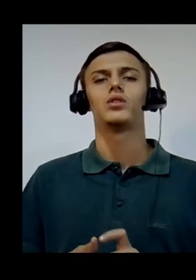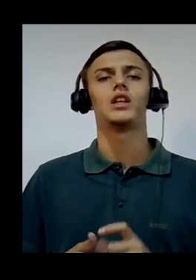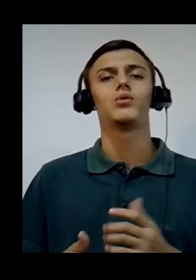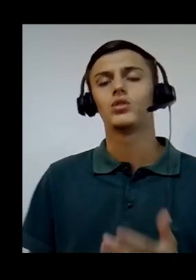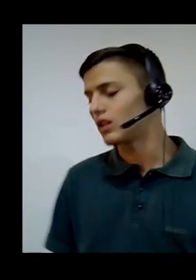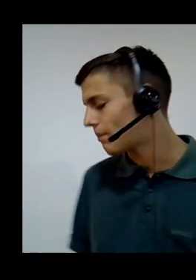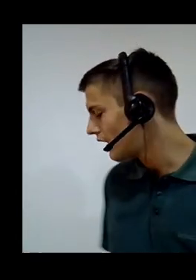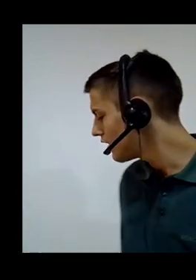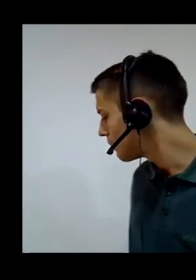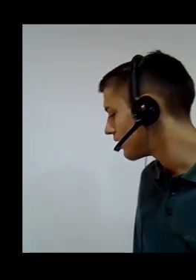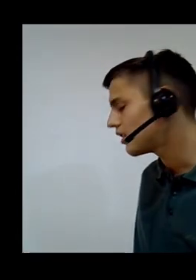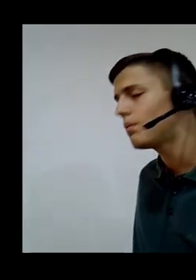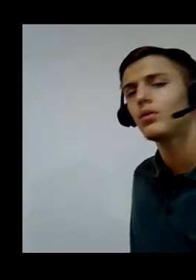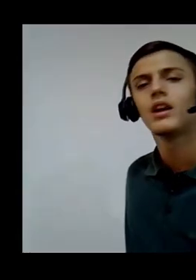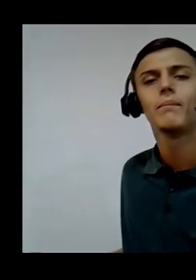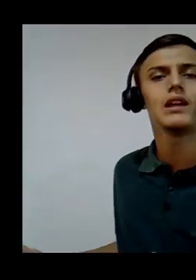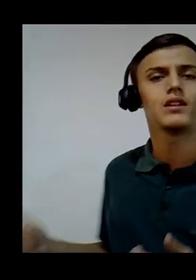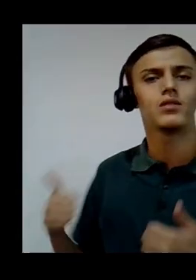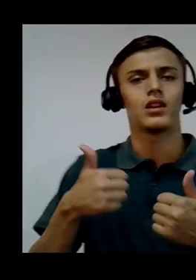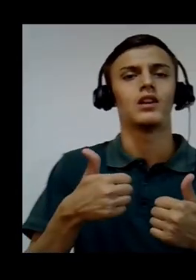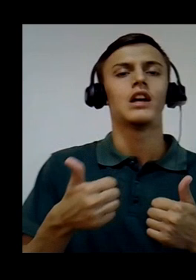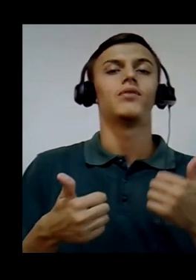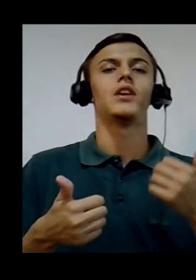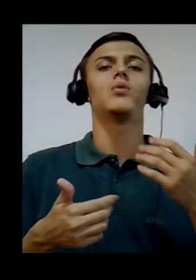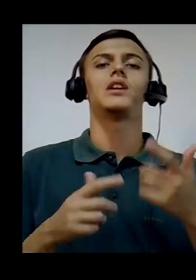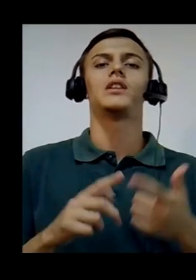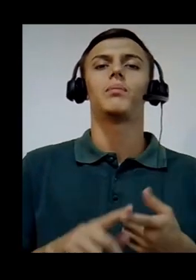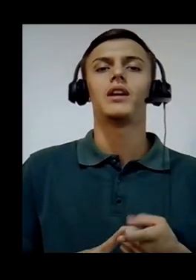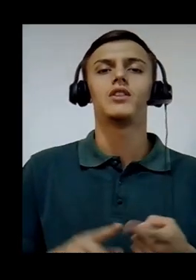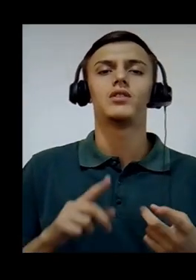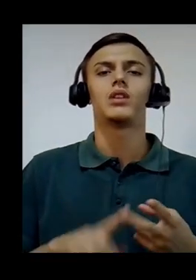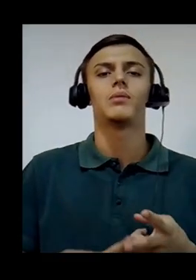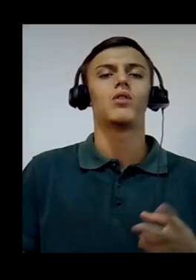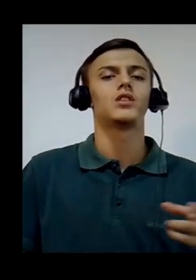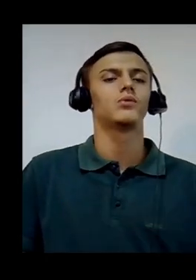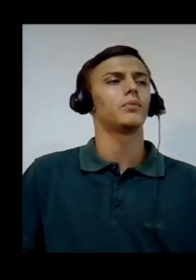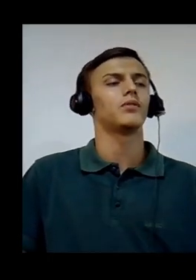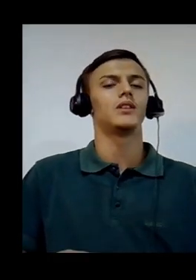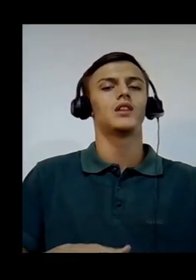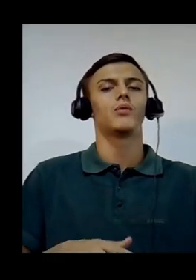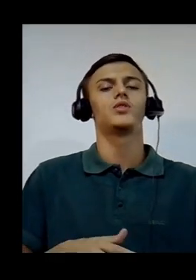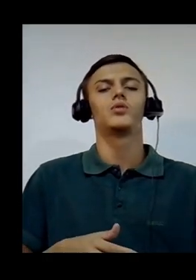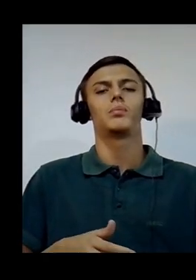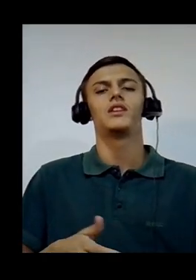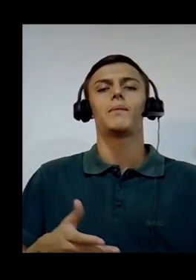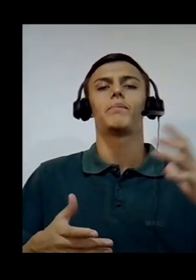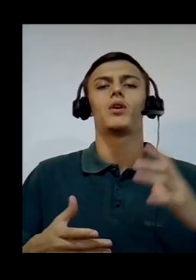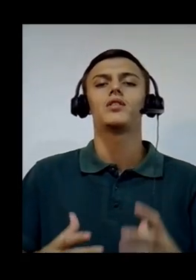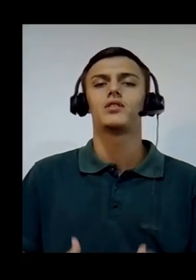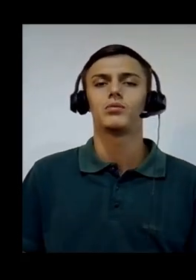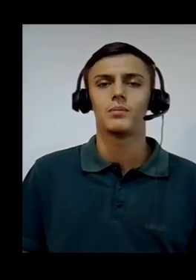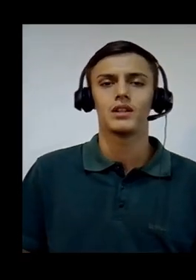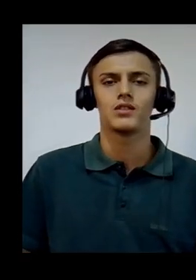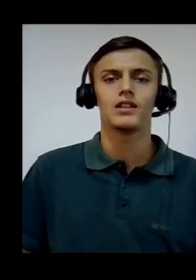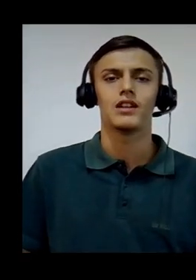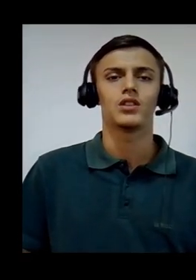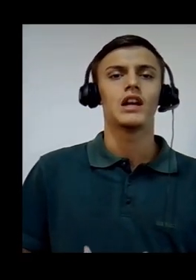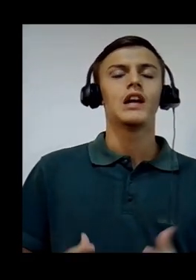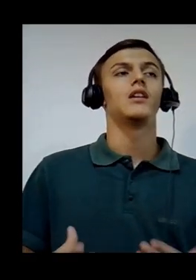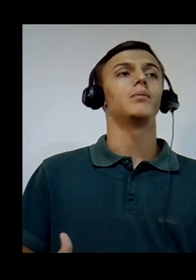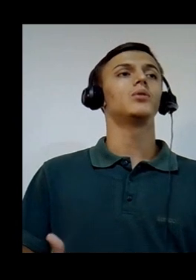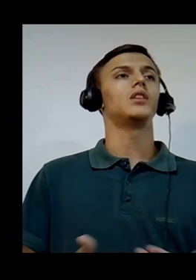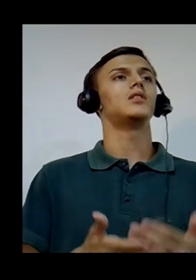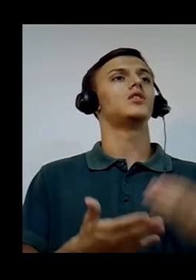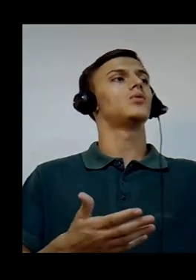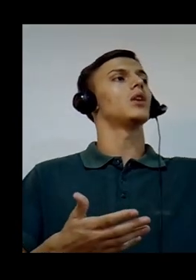procurar um extintor. Tem um extintor na parede, por exemplo? Beleza, ok. Não tem na parede, não tem mangote, eu vou providenciar um extintor para deixar próximo da minha